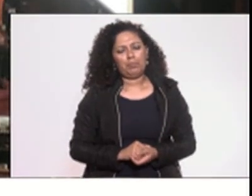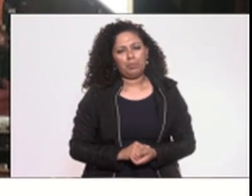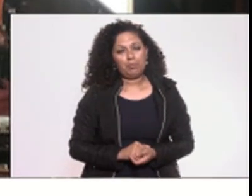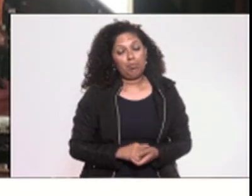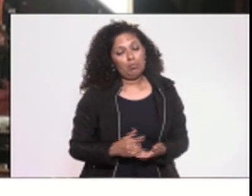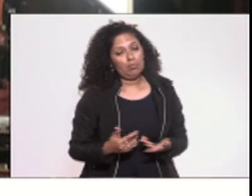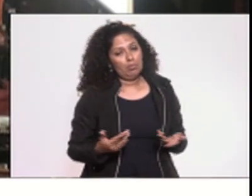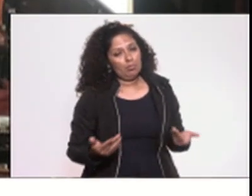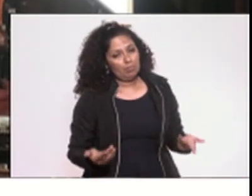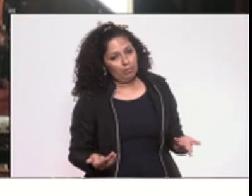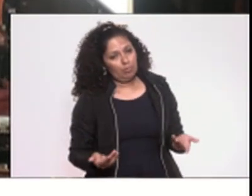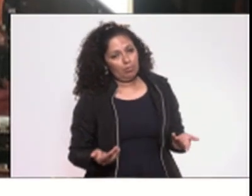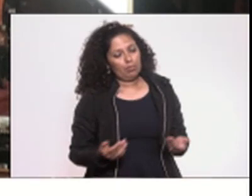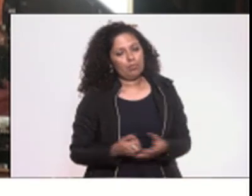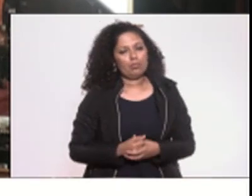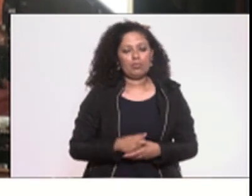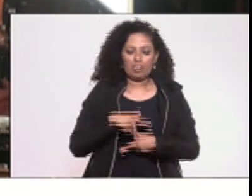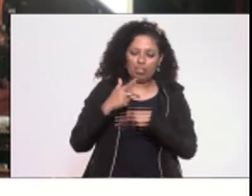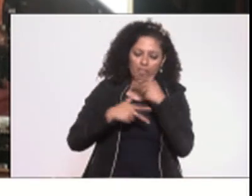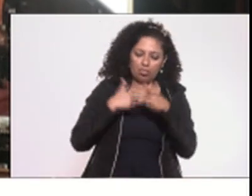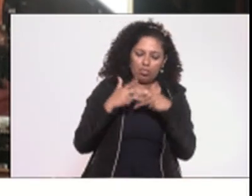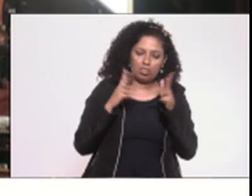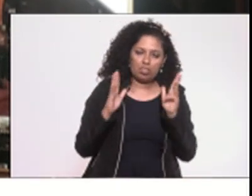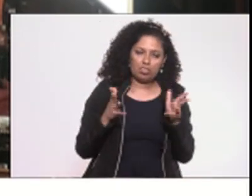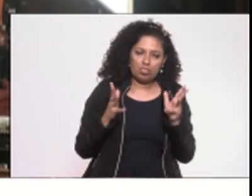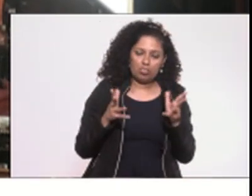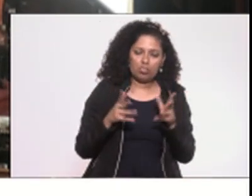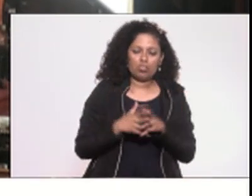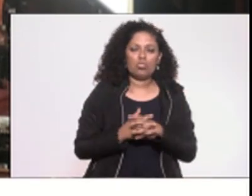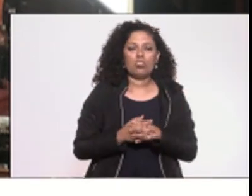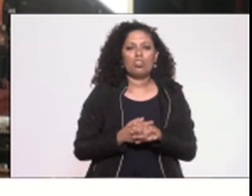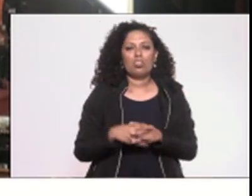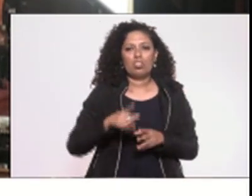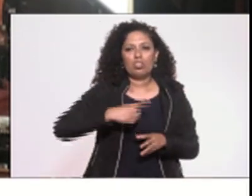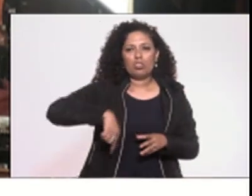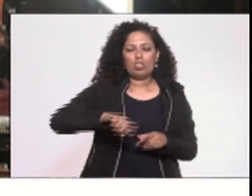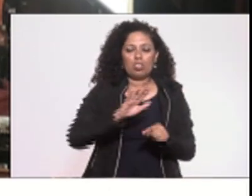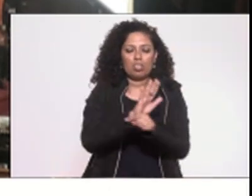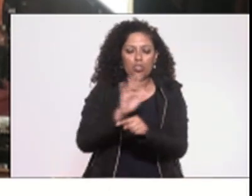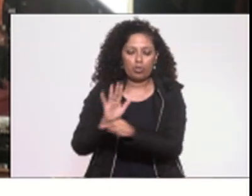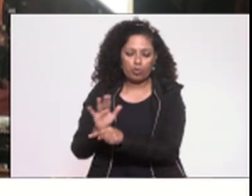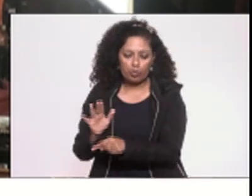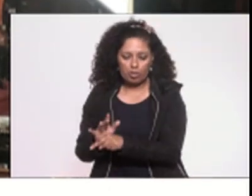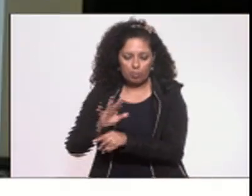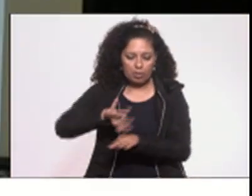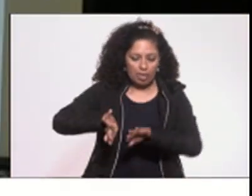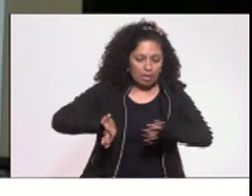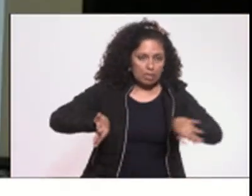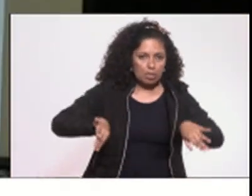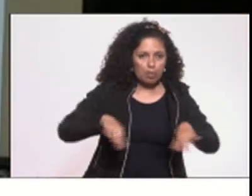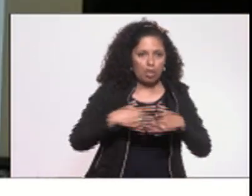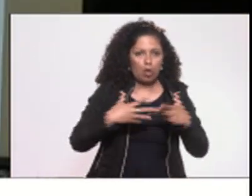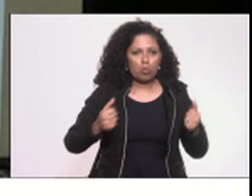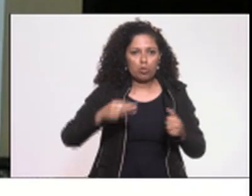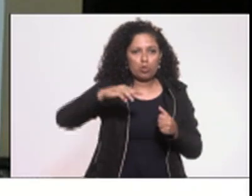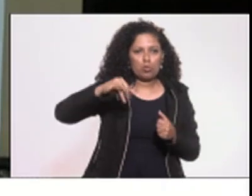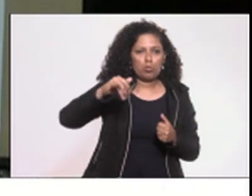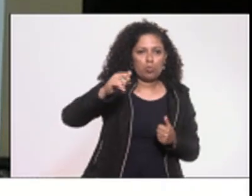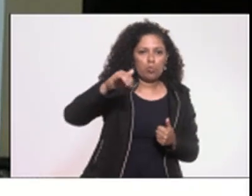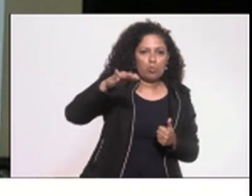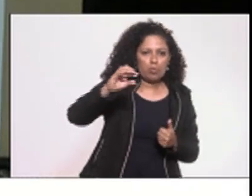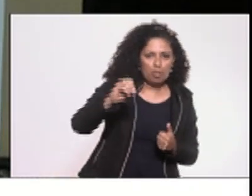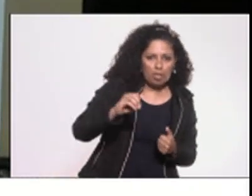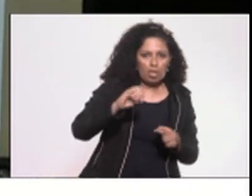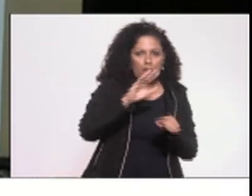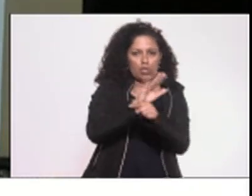E aí, como eu já disse, né, o nosso produto ele ajuda a desagregar as partículas minerais, colaborando com